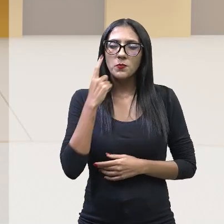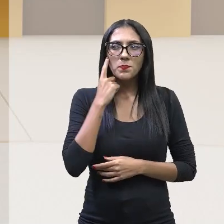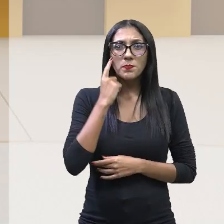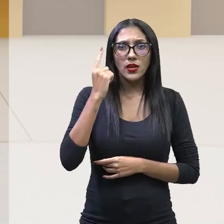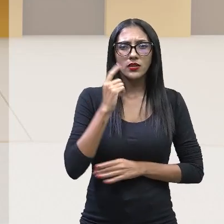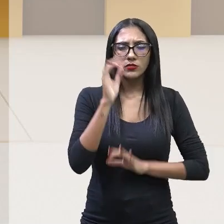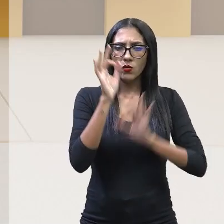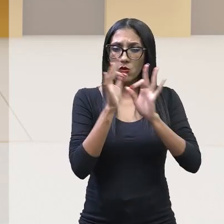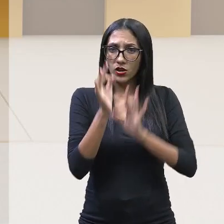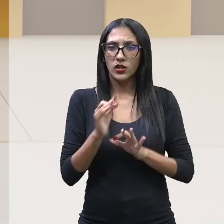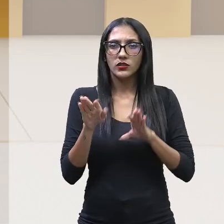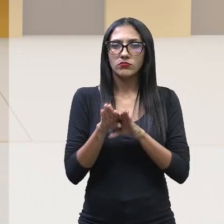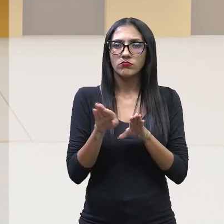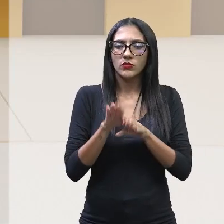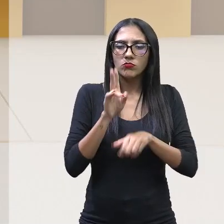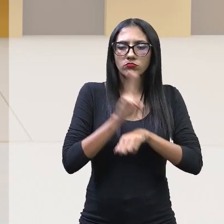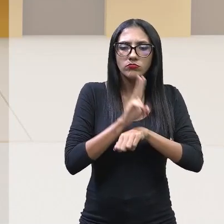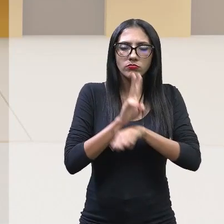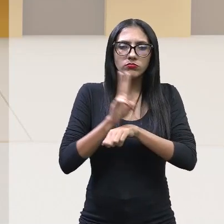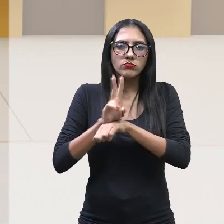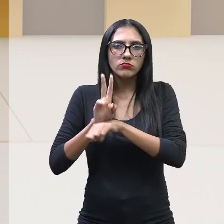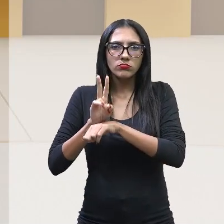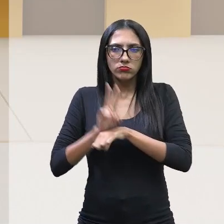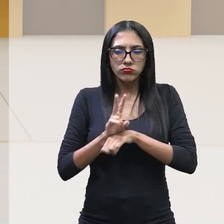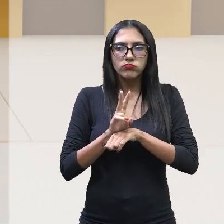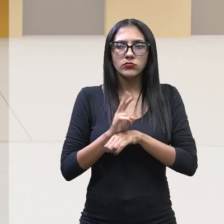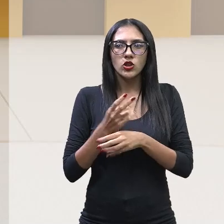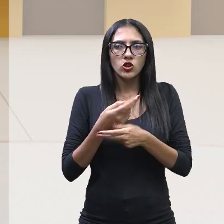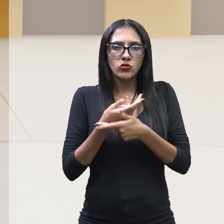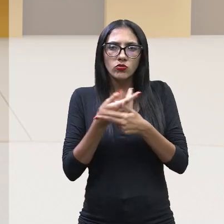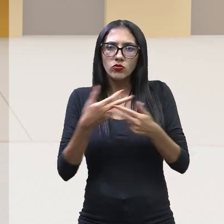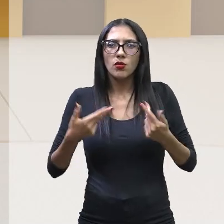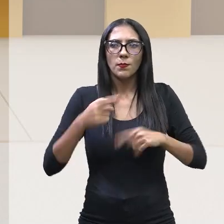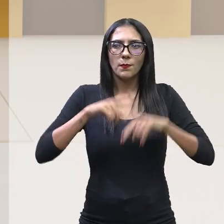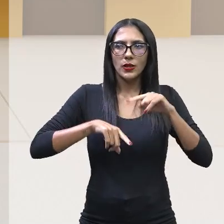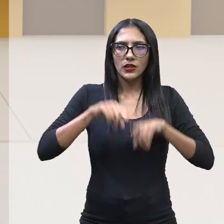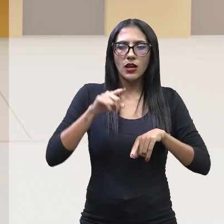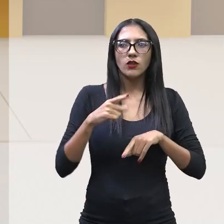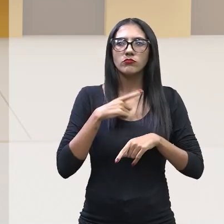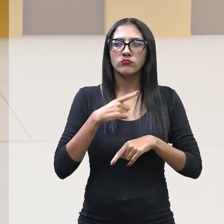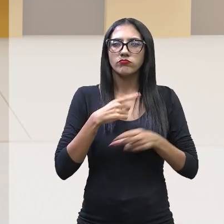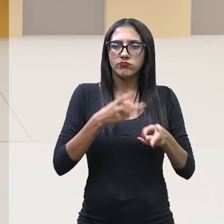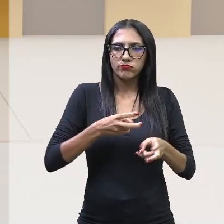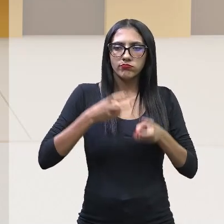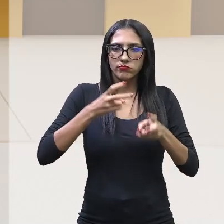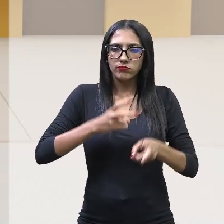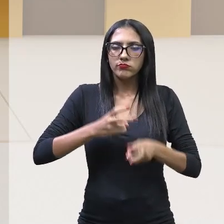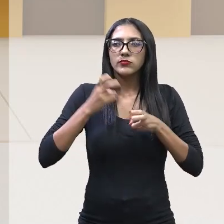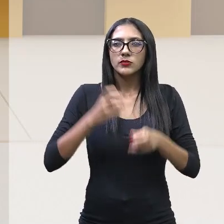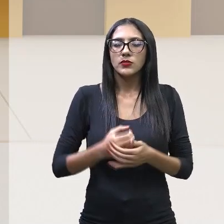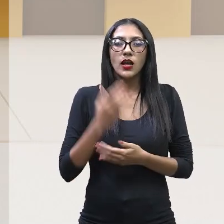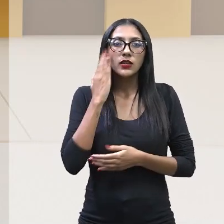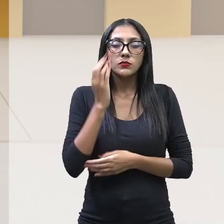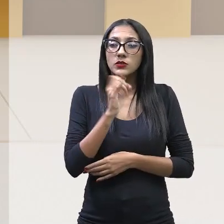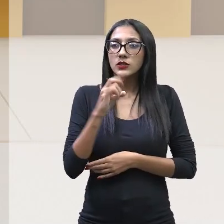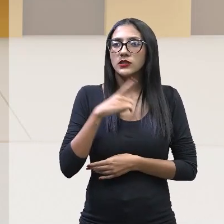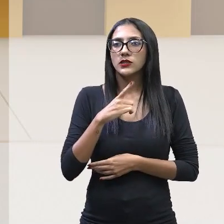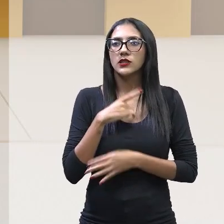e supervisiona as operações de extração mineral, professor, assegurando a eficiência da segurança